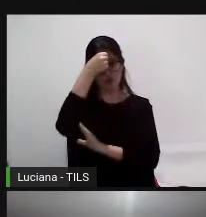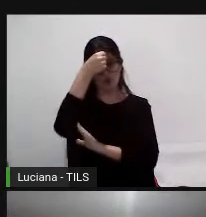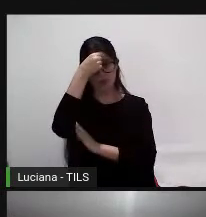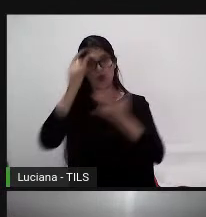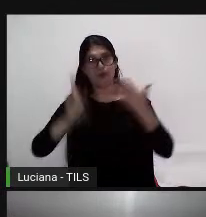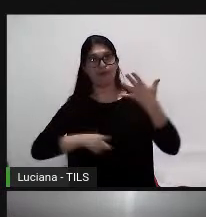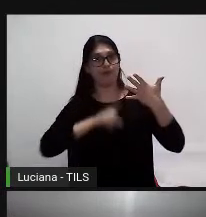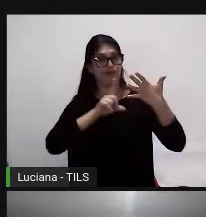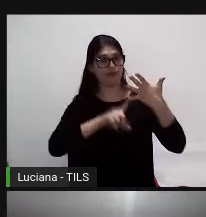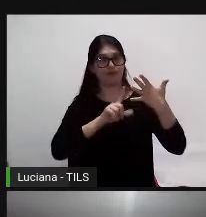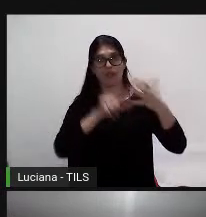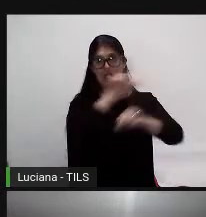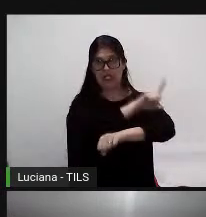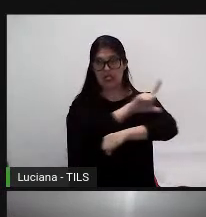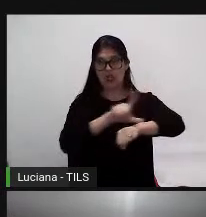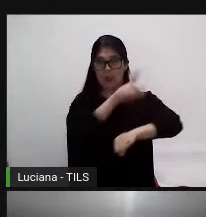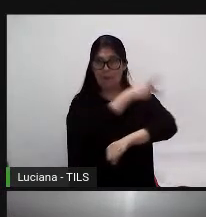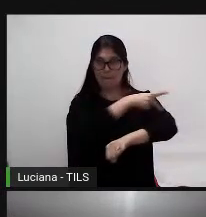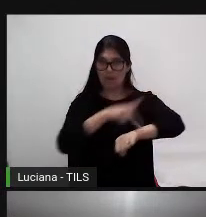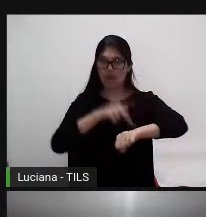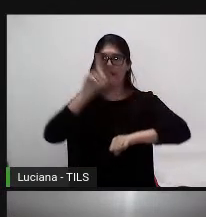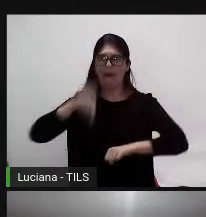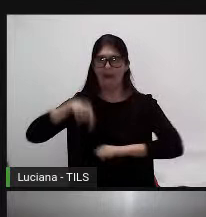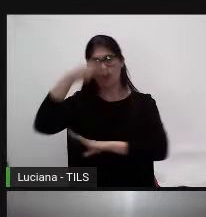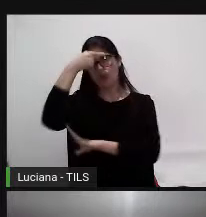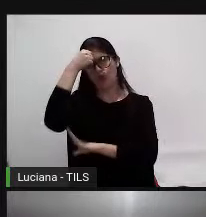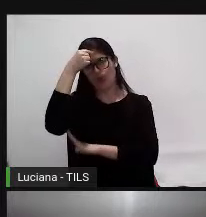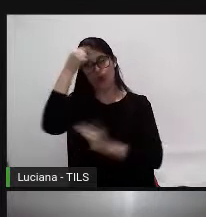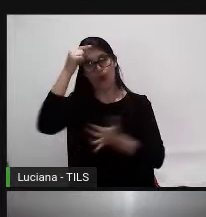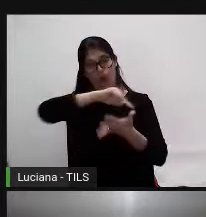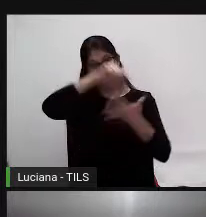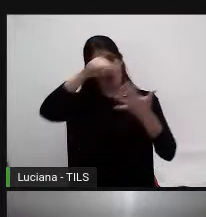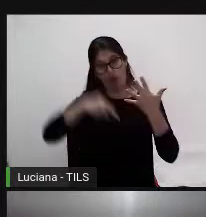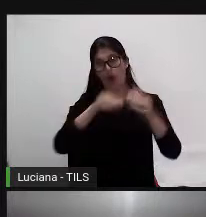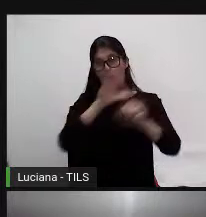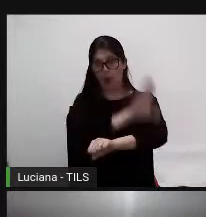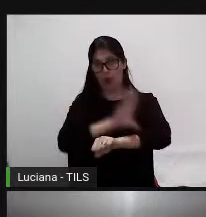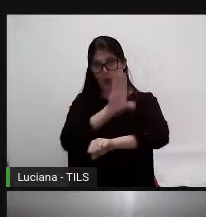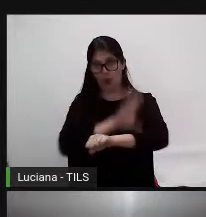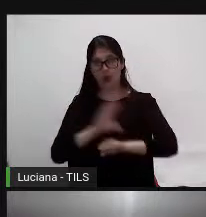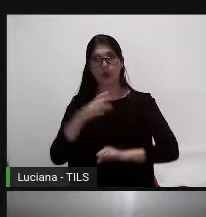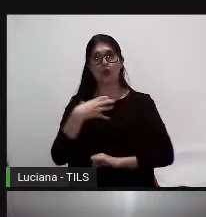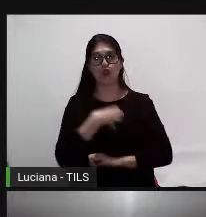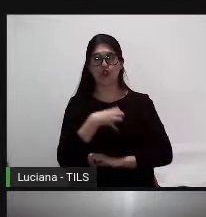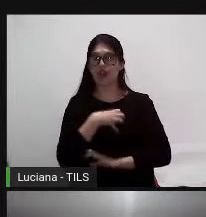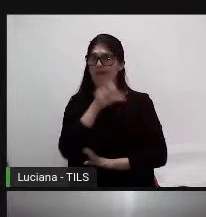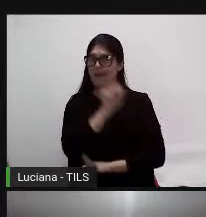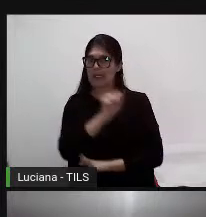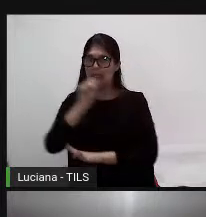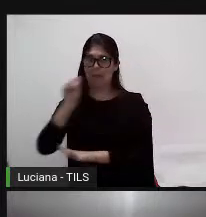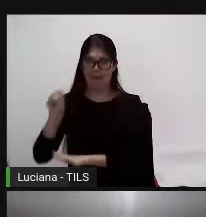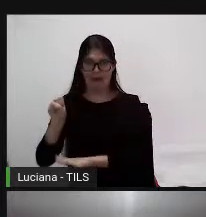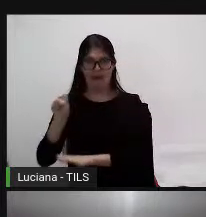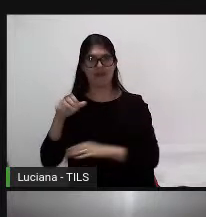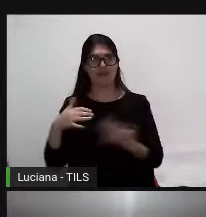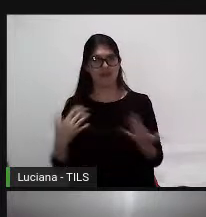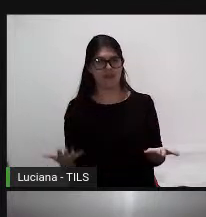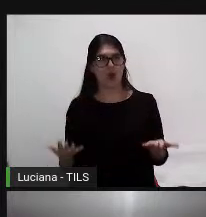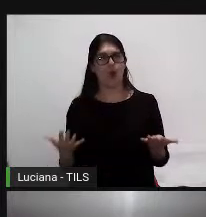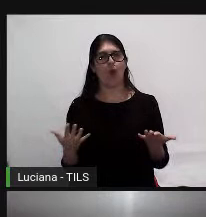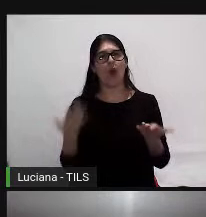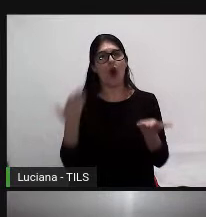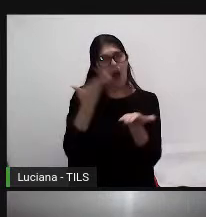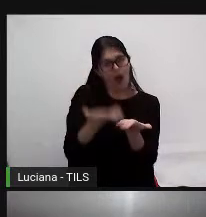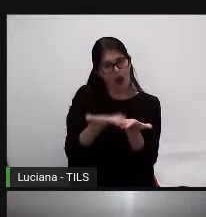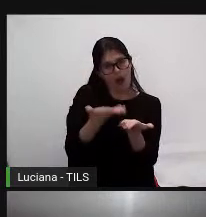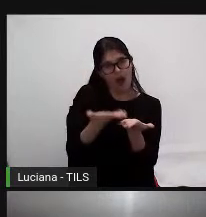licenciatura em pedagogia, superior. Esses cursos são no formato semestral, então os estudantes